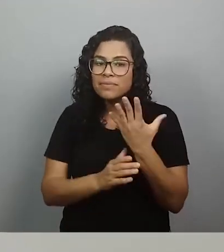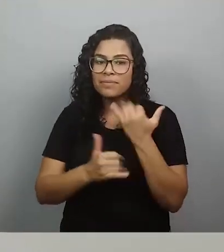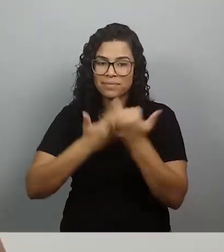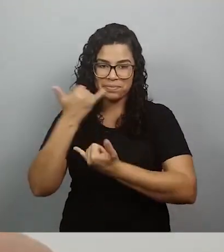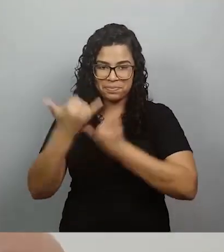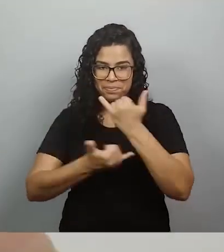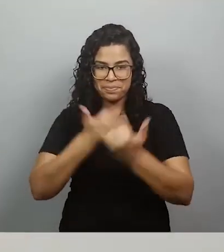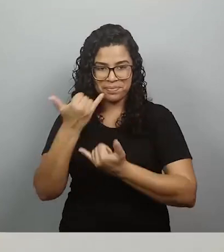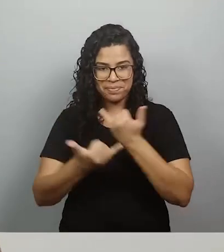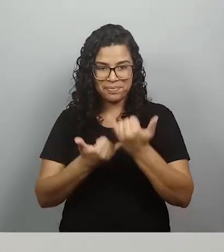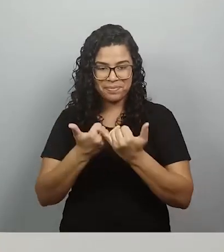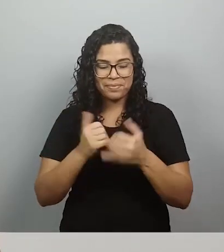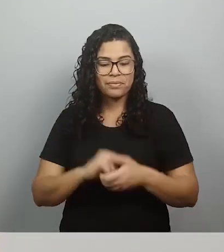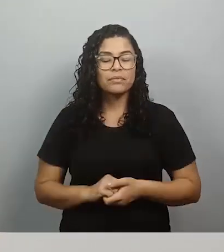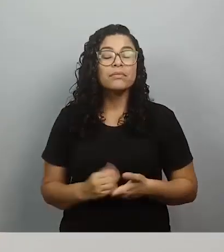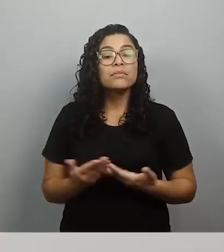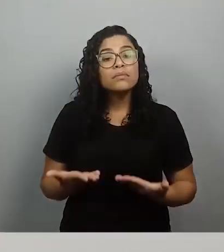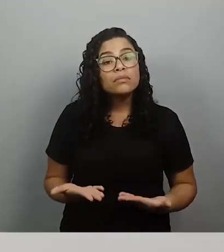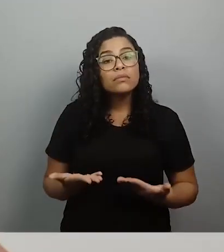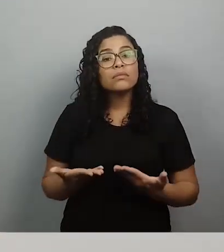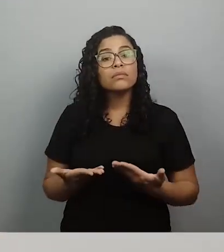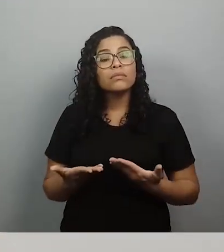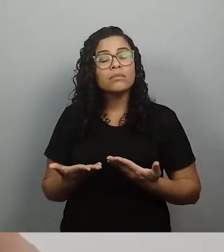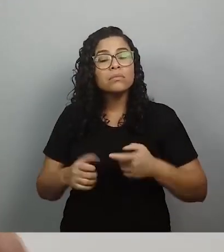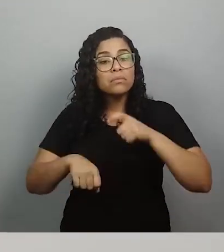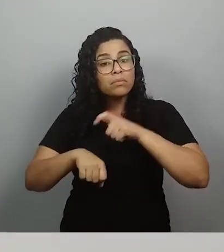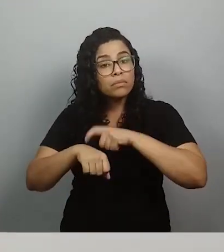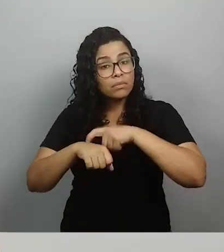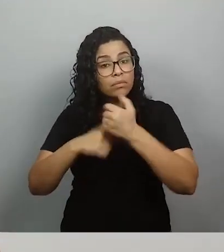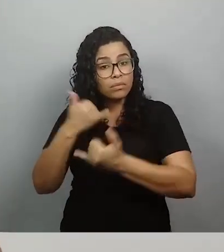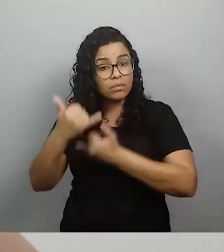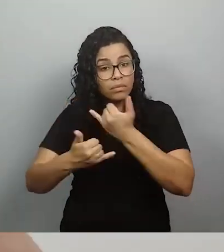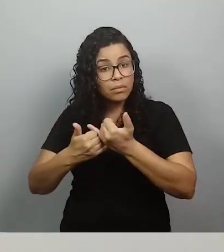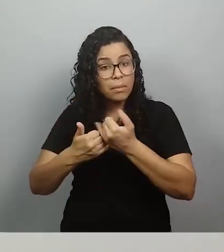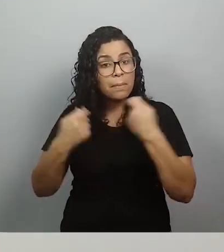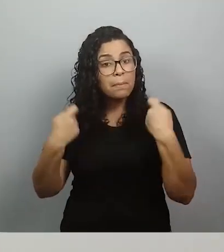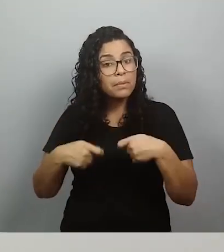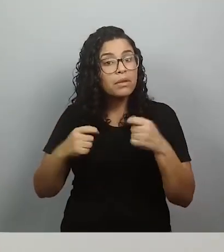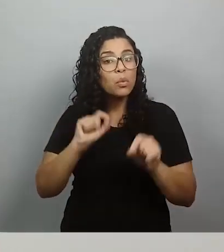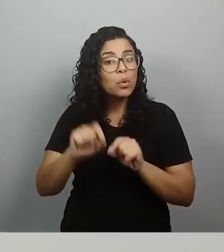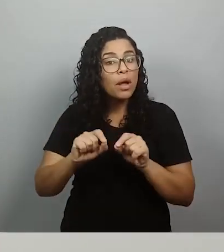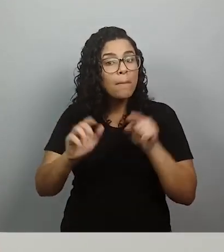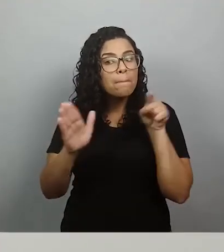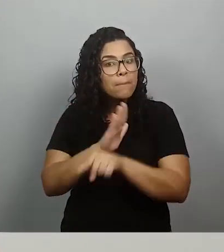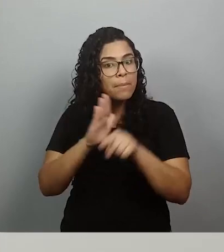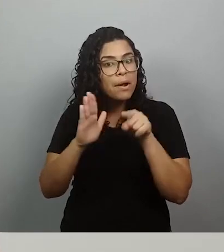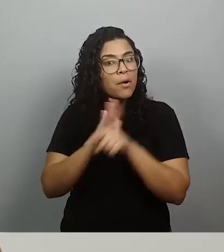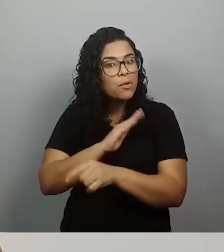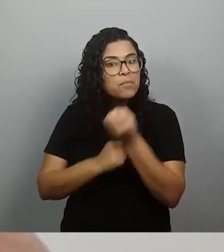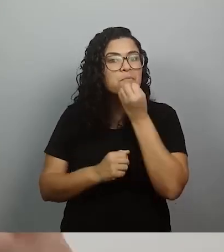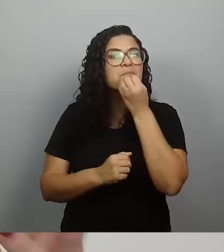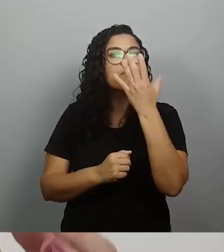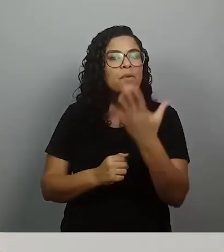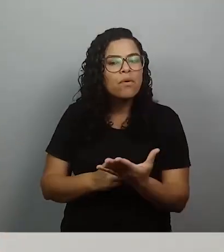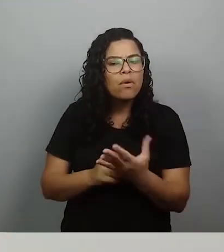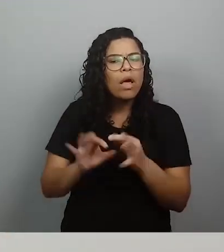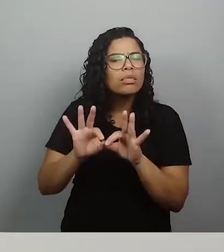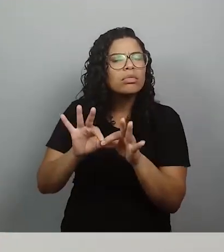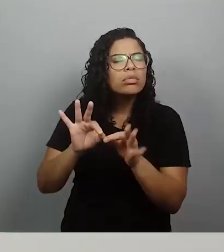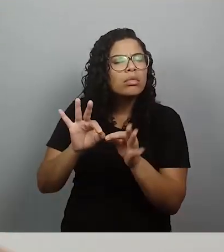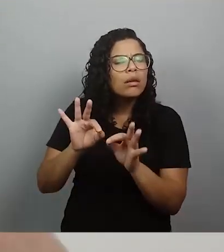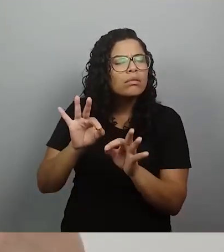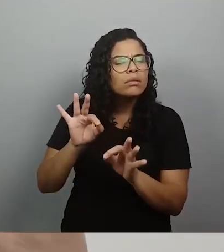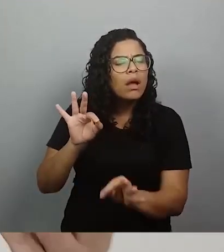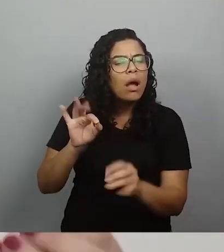jogo. Durante a brincadeira é importante ter sempre boas perguntas, perguntando mais